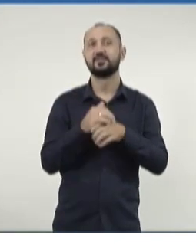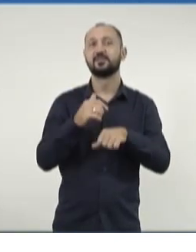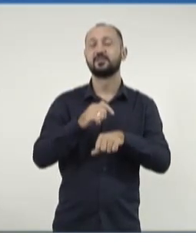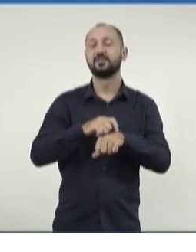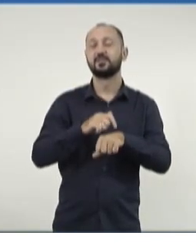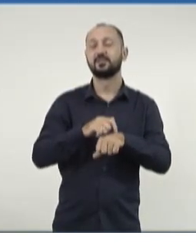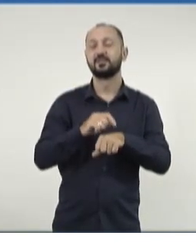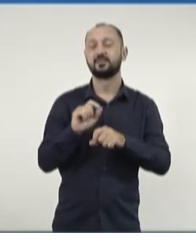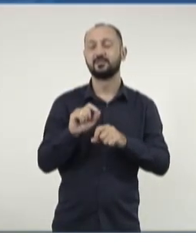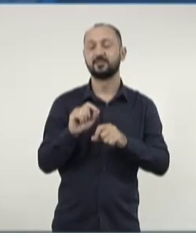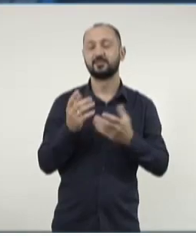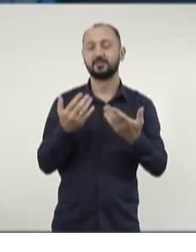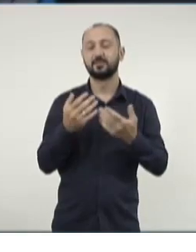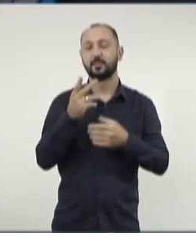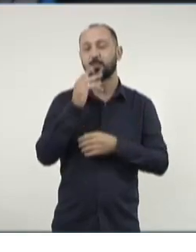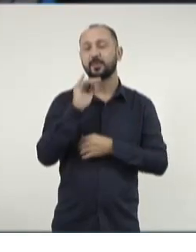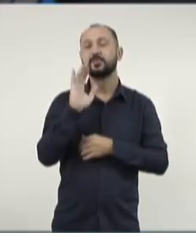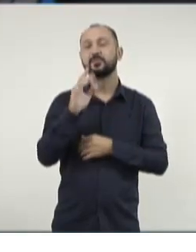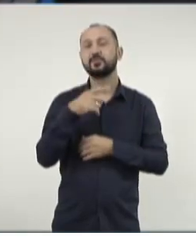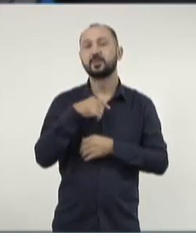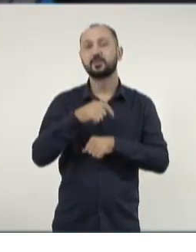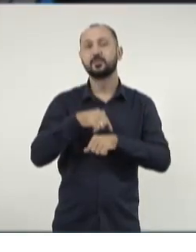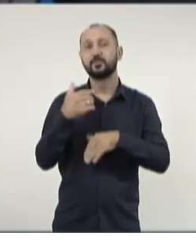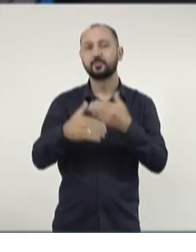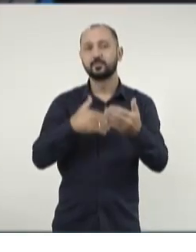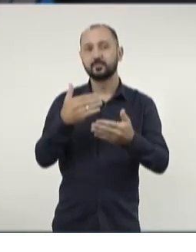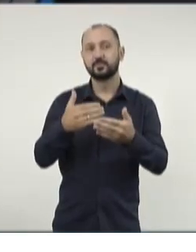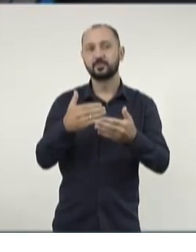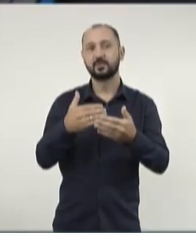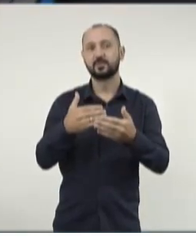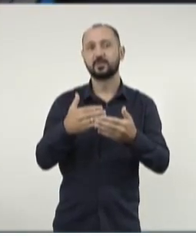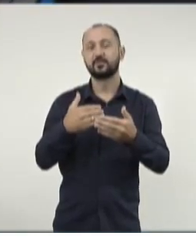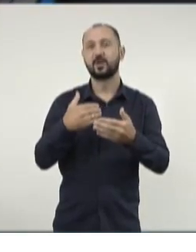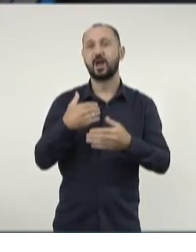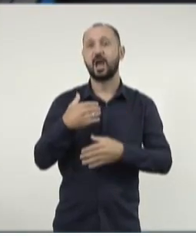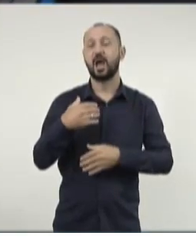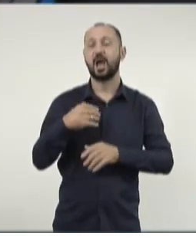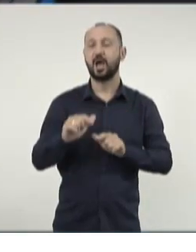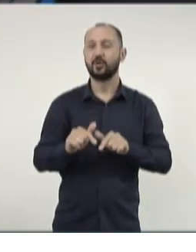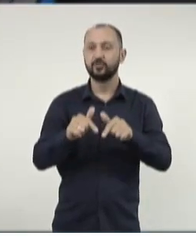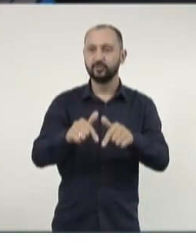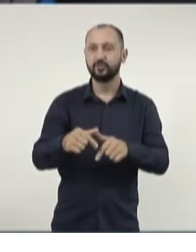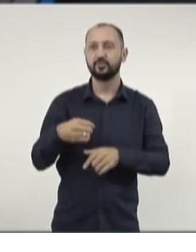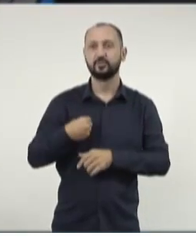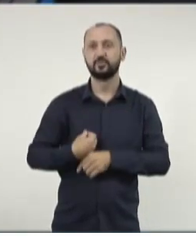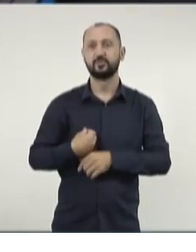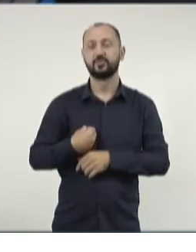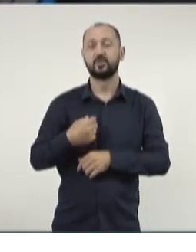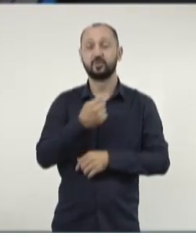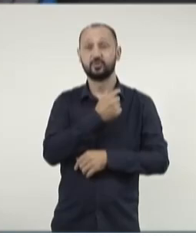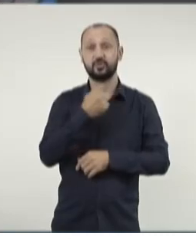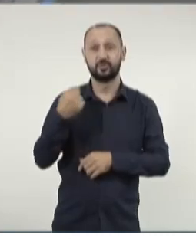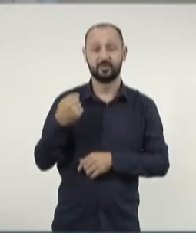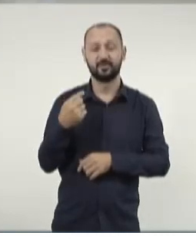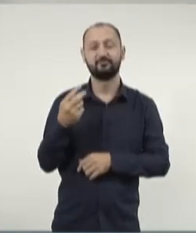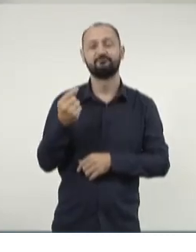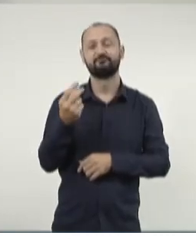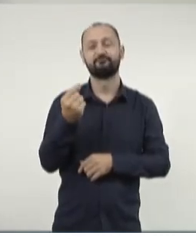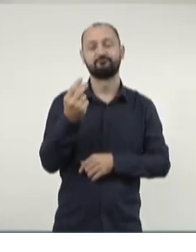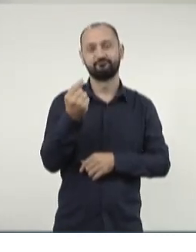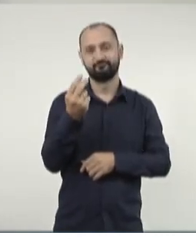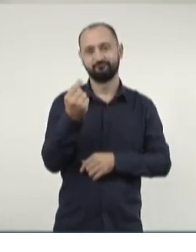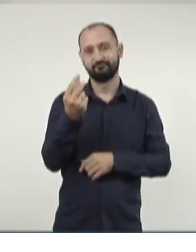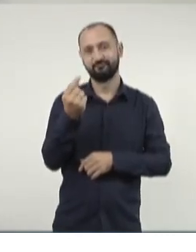chegou o meu pai já estava em processo ativo de morte há um bom tempo. Chegou